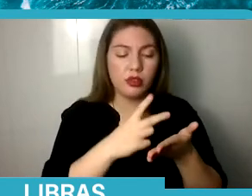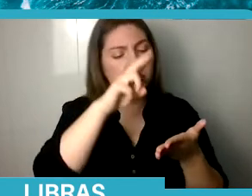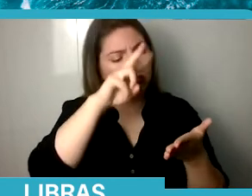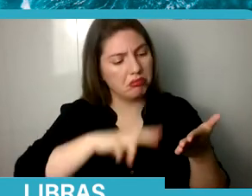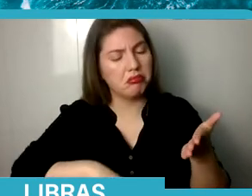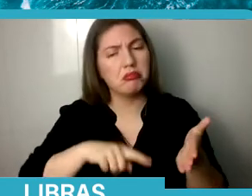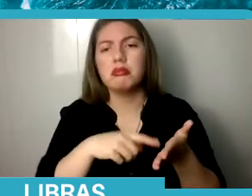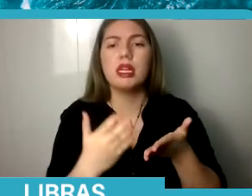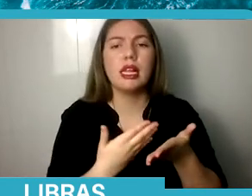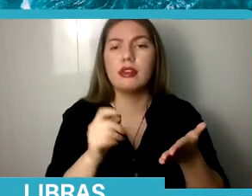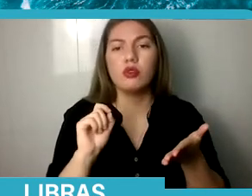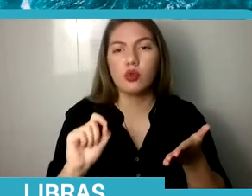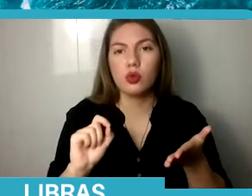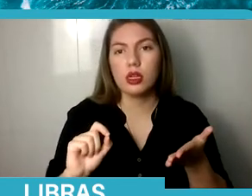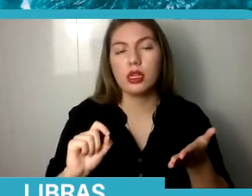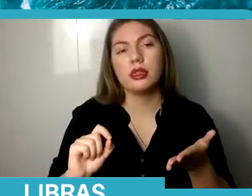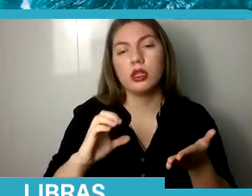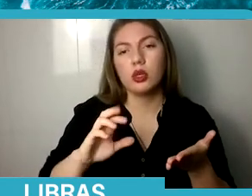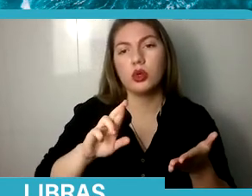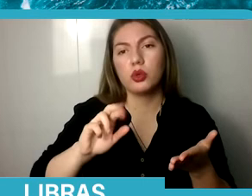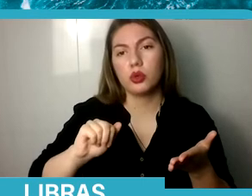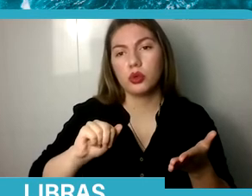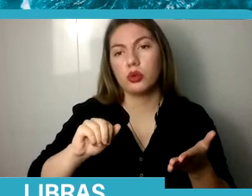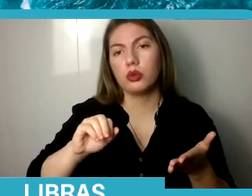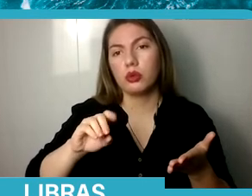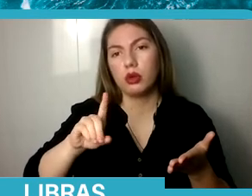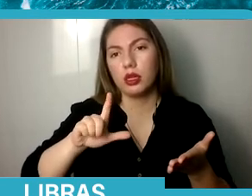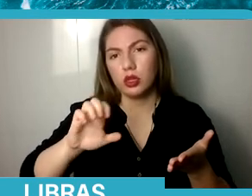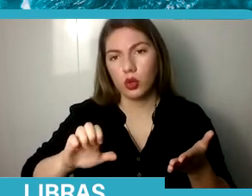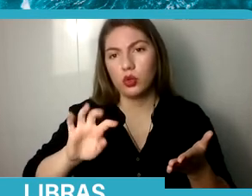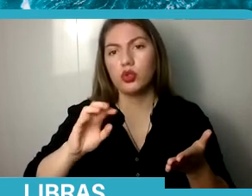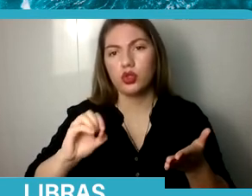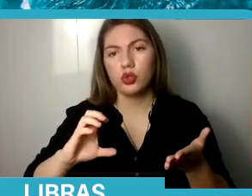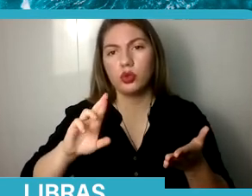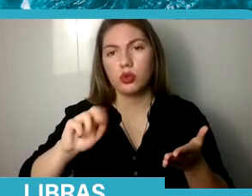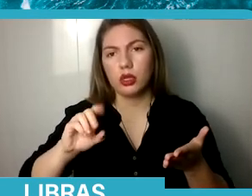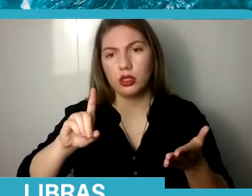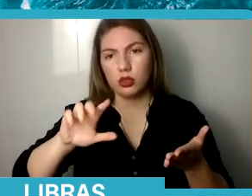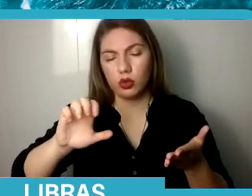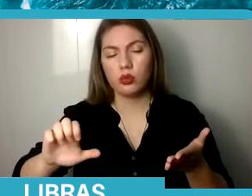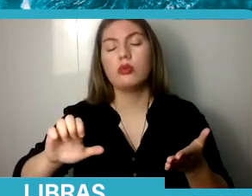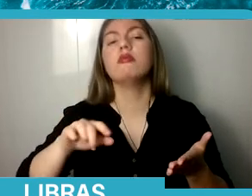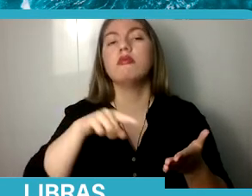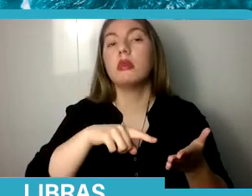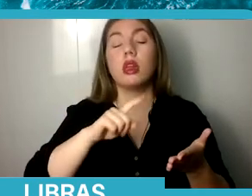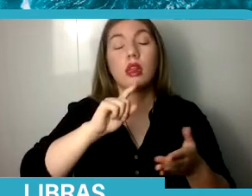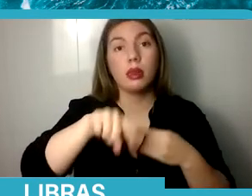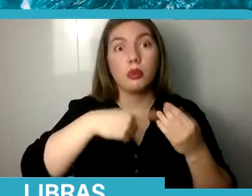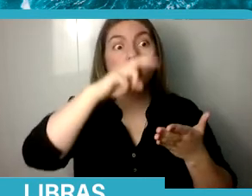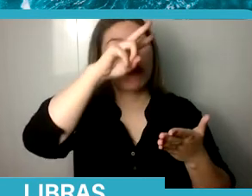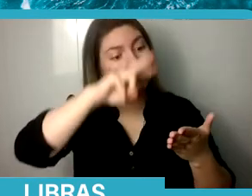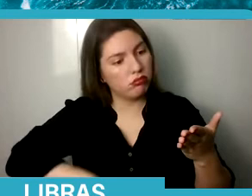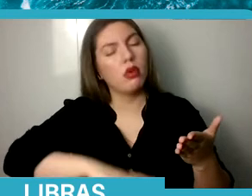que é o período socrático e inglês e do berço berço em português eu fui entender esse